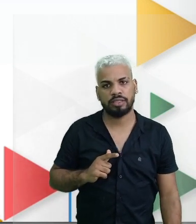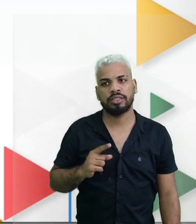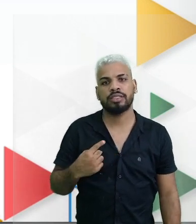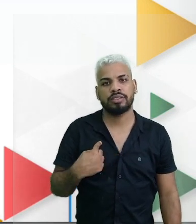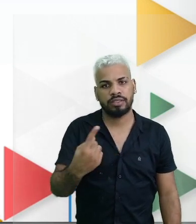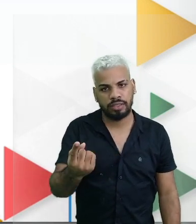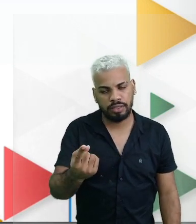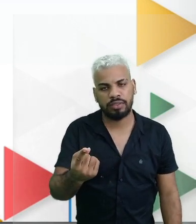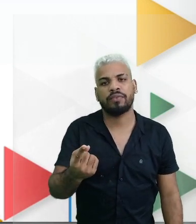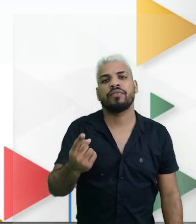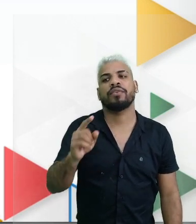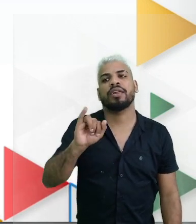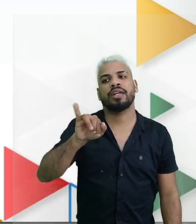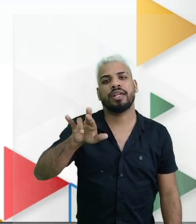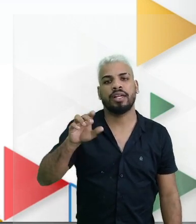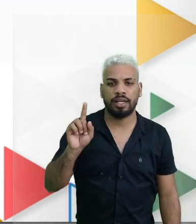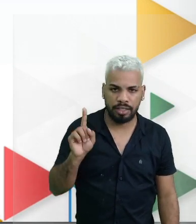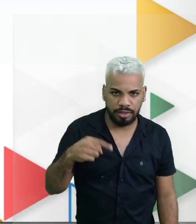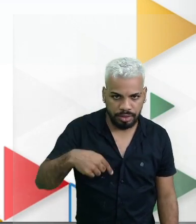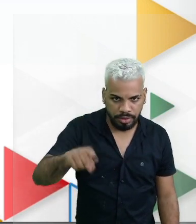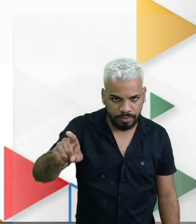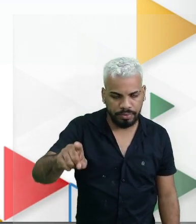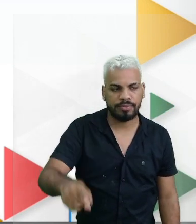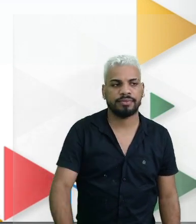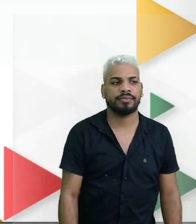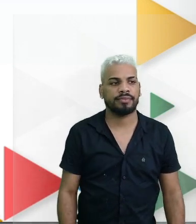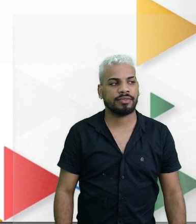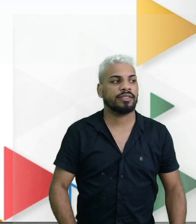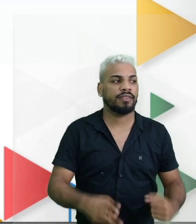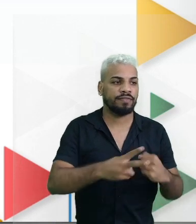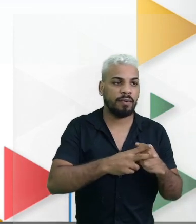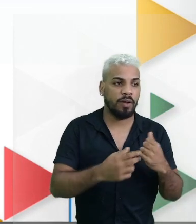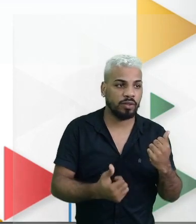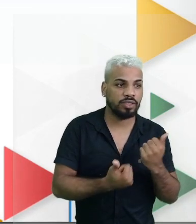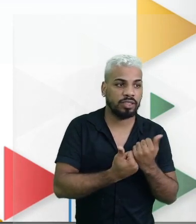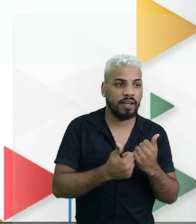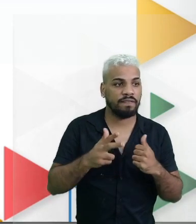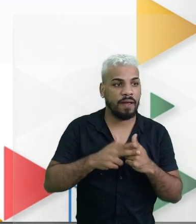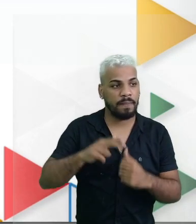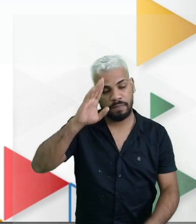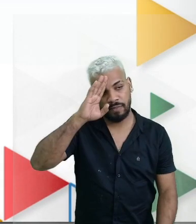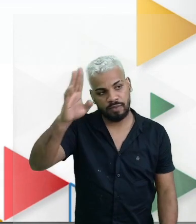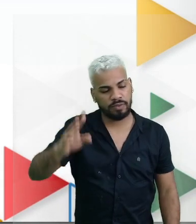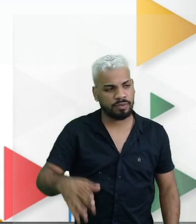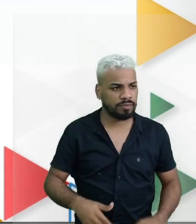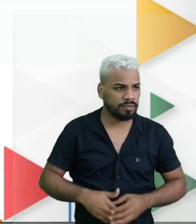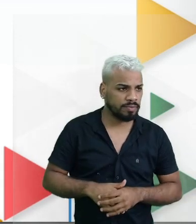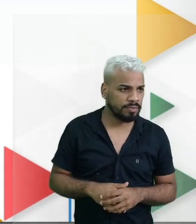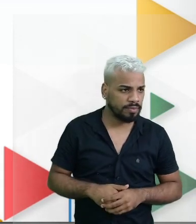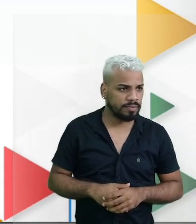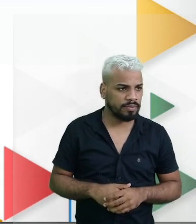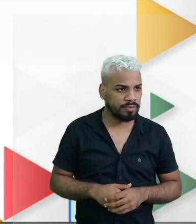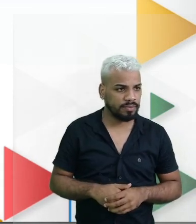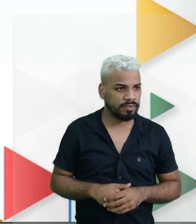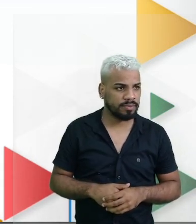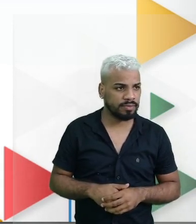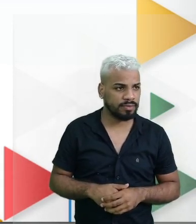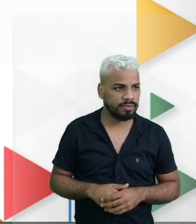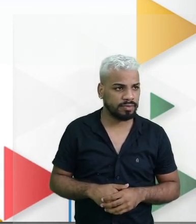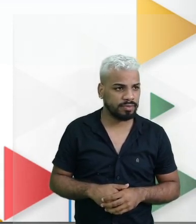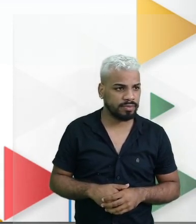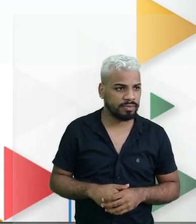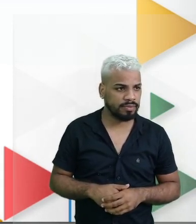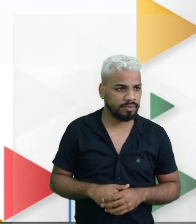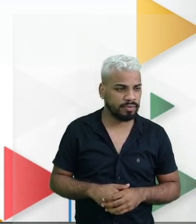ir. Então, verbo auxiliar e o verbo principal. Então aqui, mais uma vez, olhando